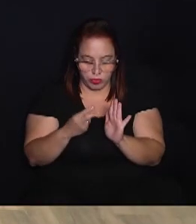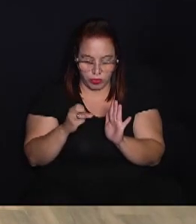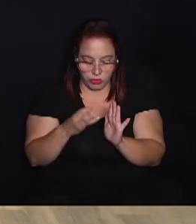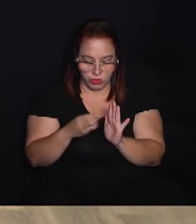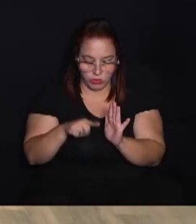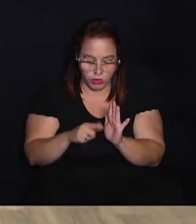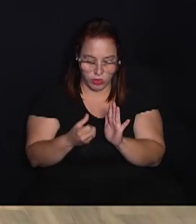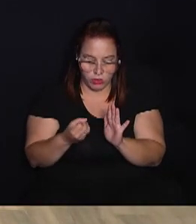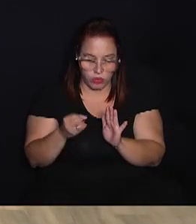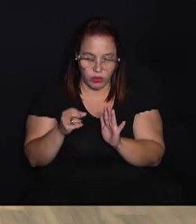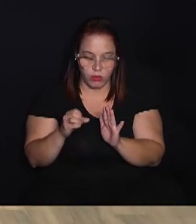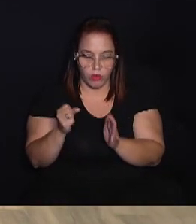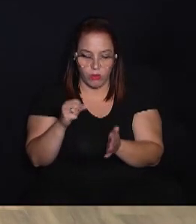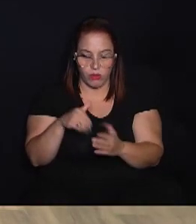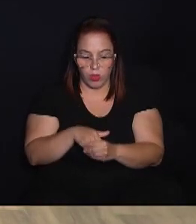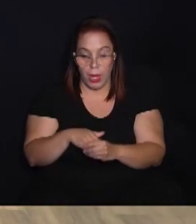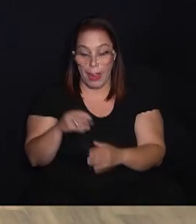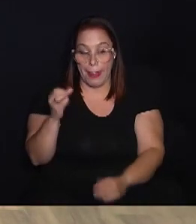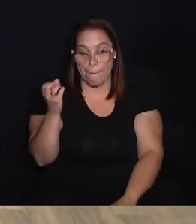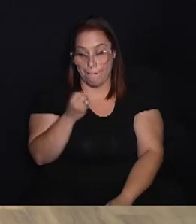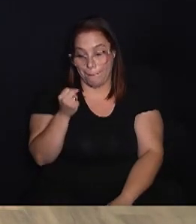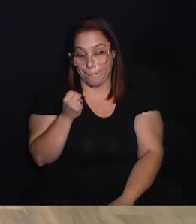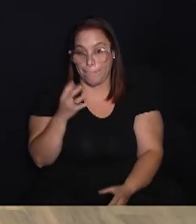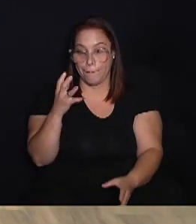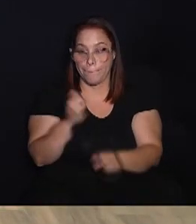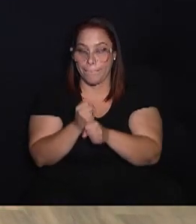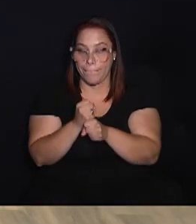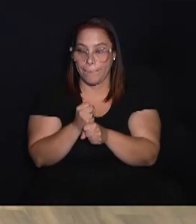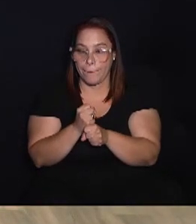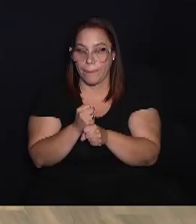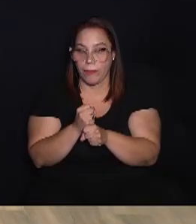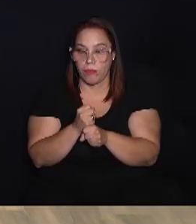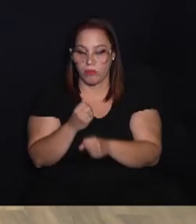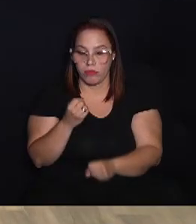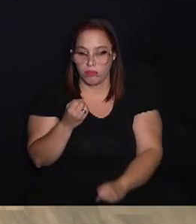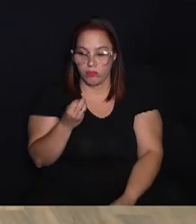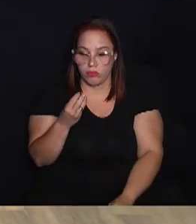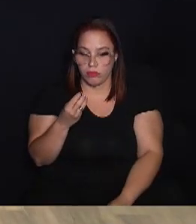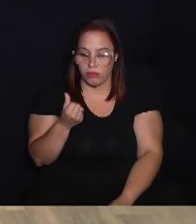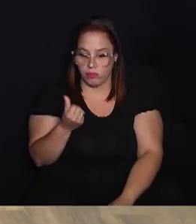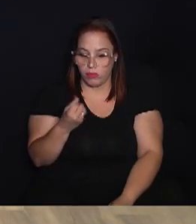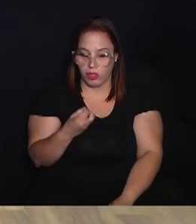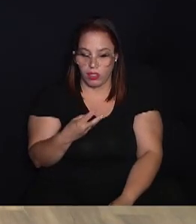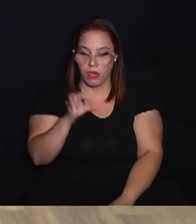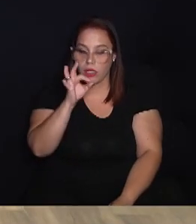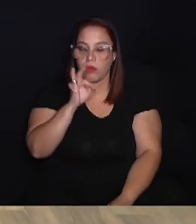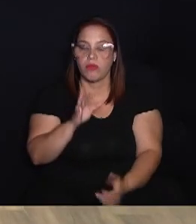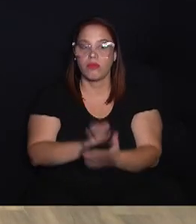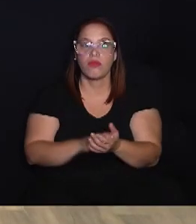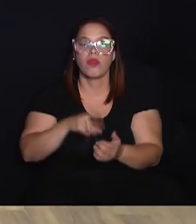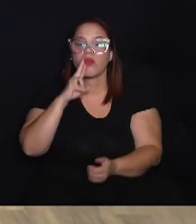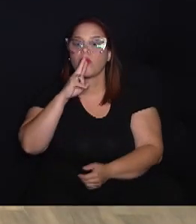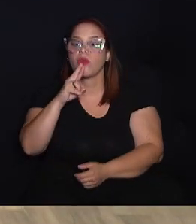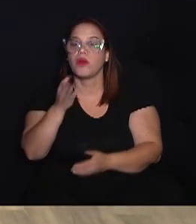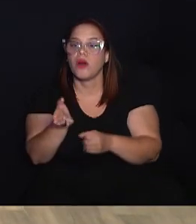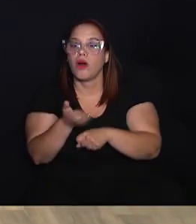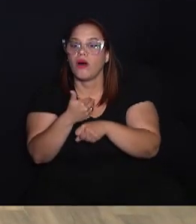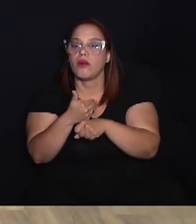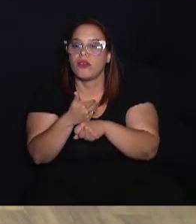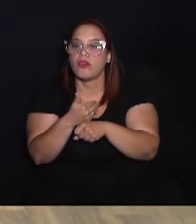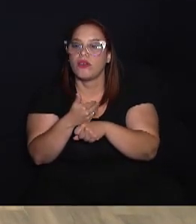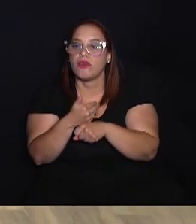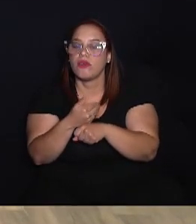um fato, né? A gente teve um número grande de abstenção, né? É uma coisa que os partidos devem pensar, né? Porque acho